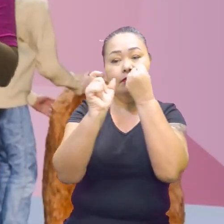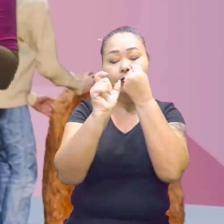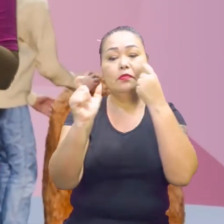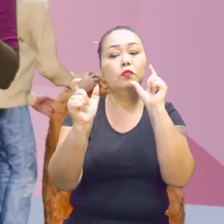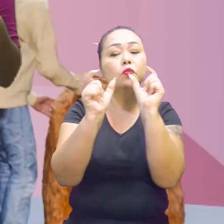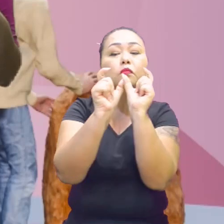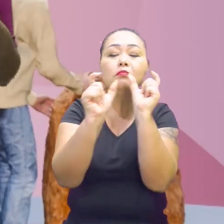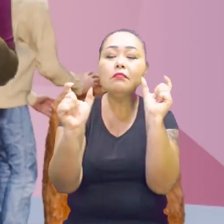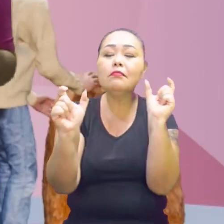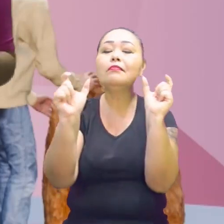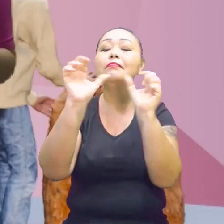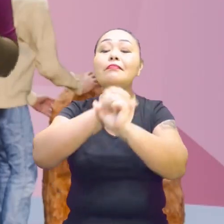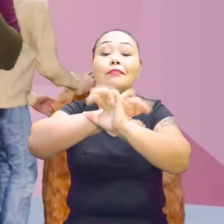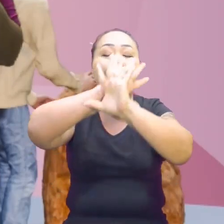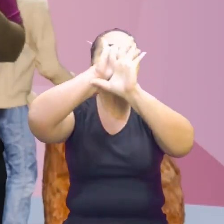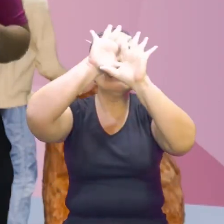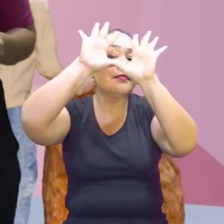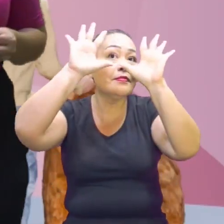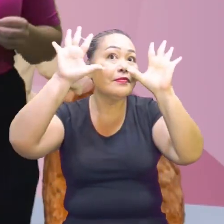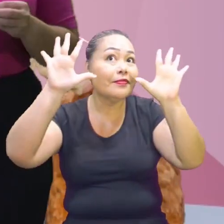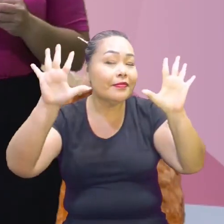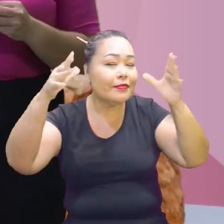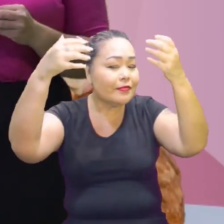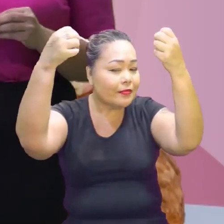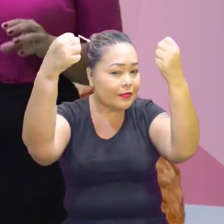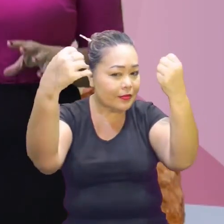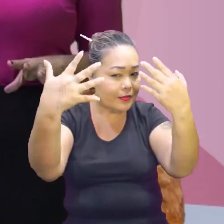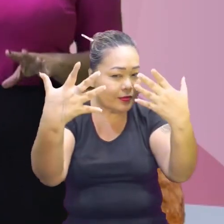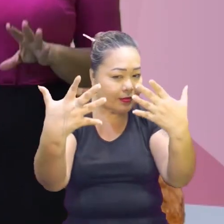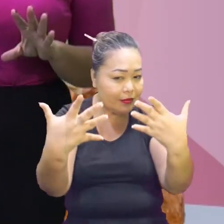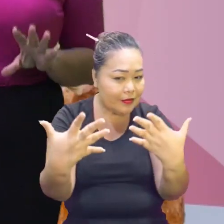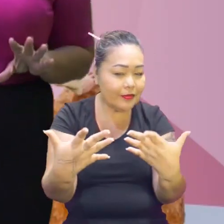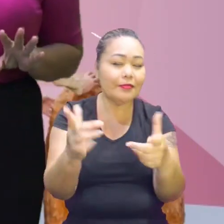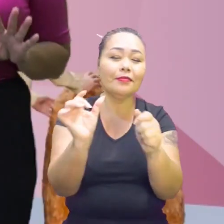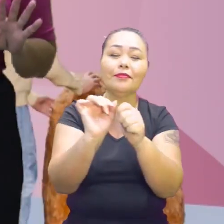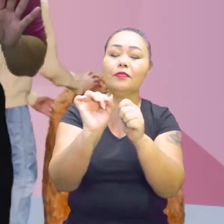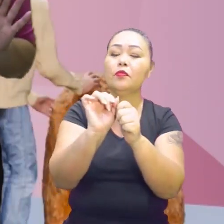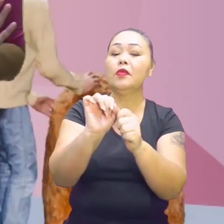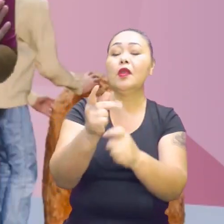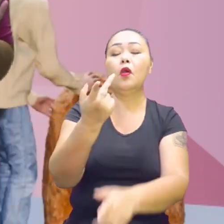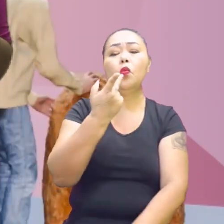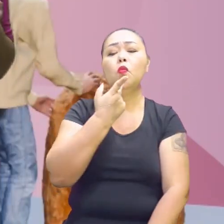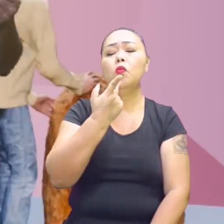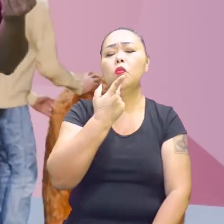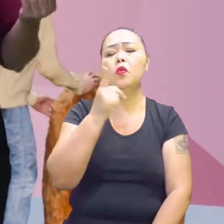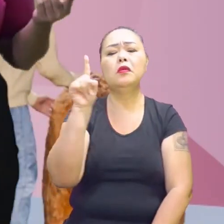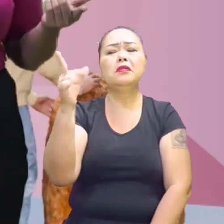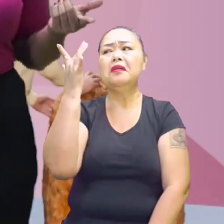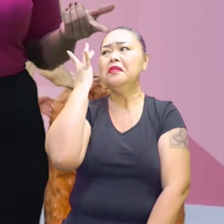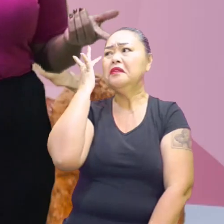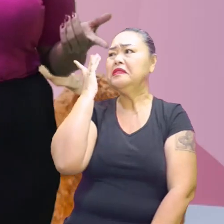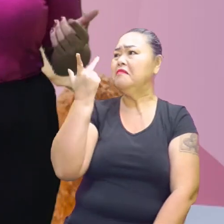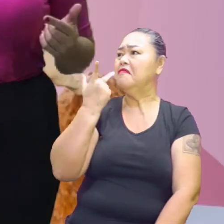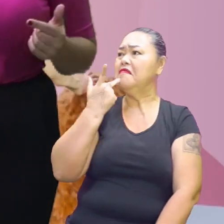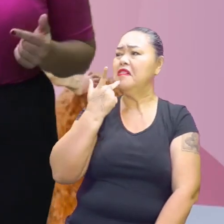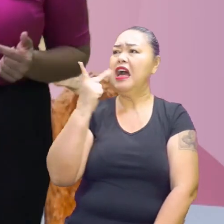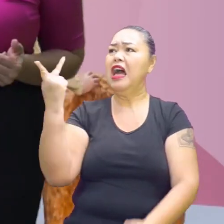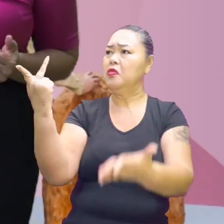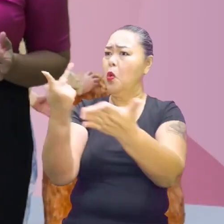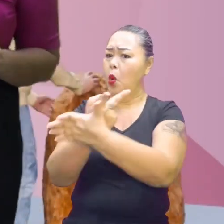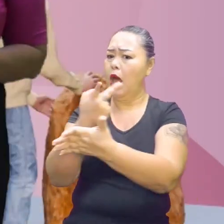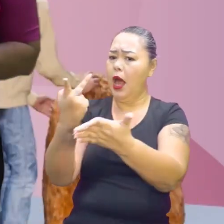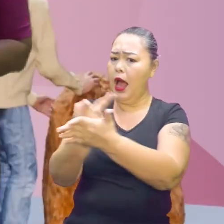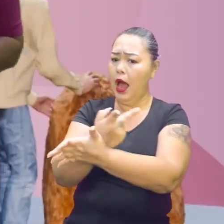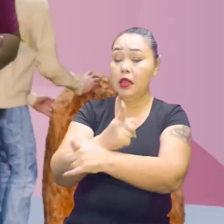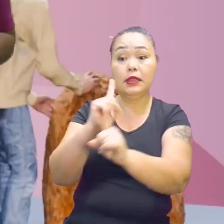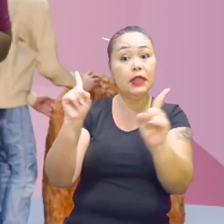Esclarecemos alguns pontos. É importante deixar muito clara aquela questão de não falar. Ele não sabe falar, ele fala